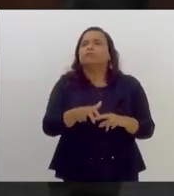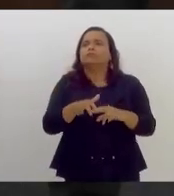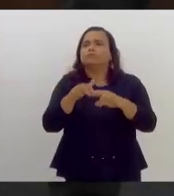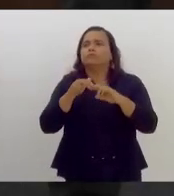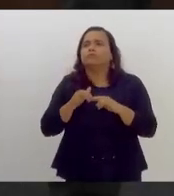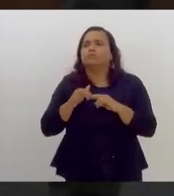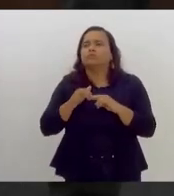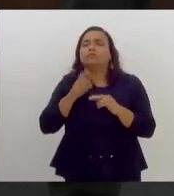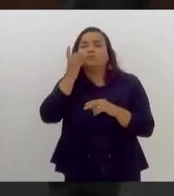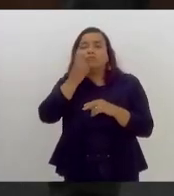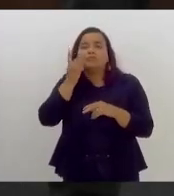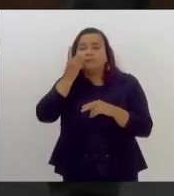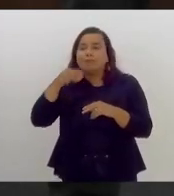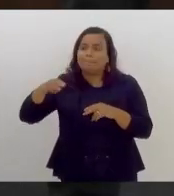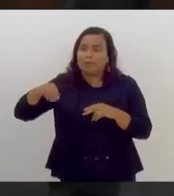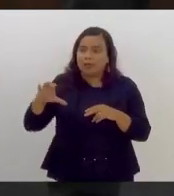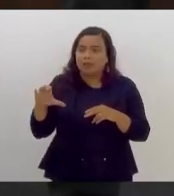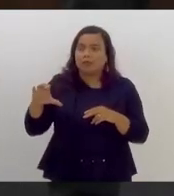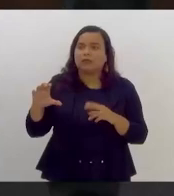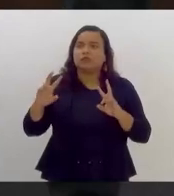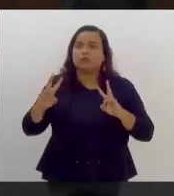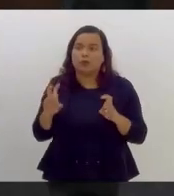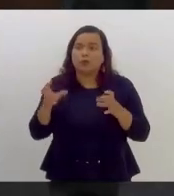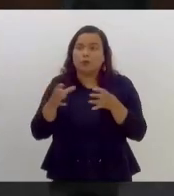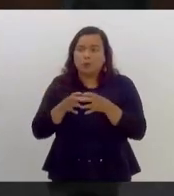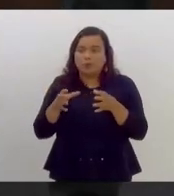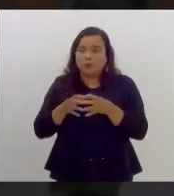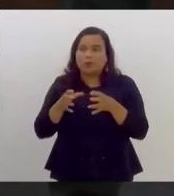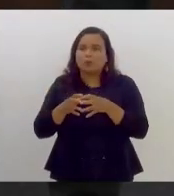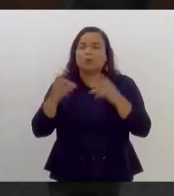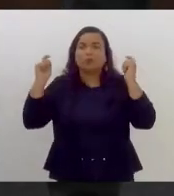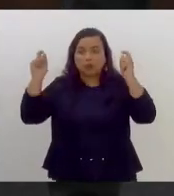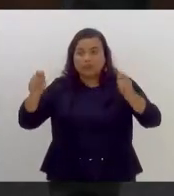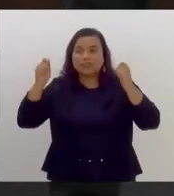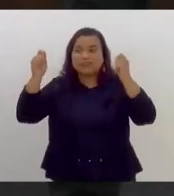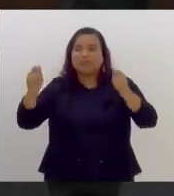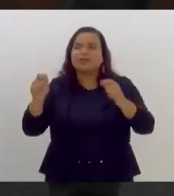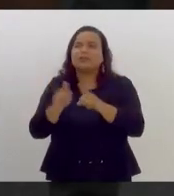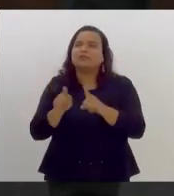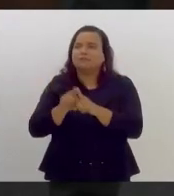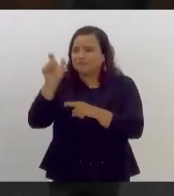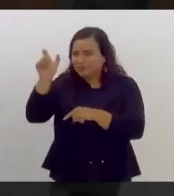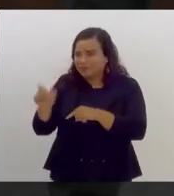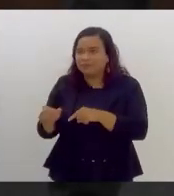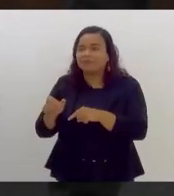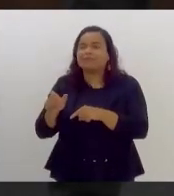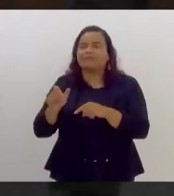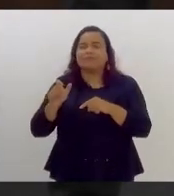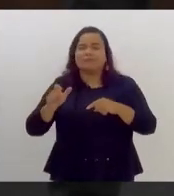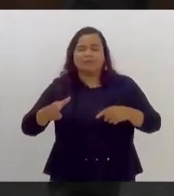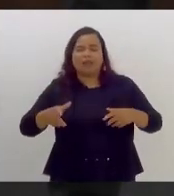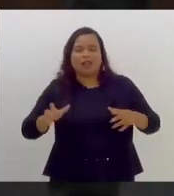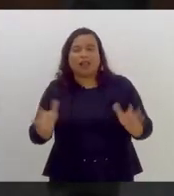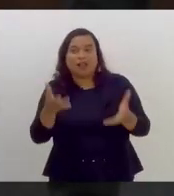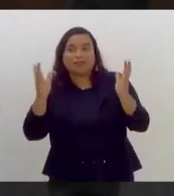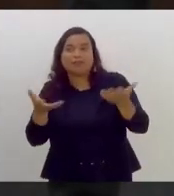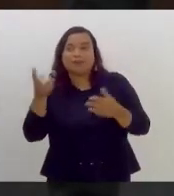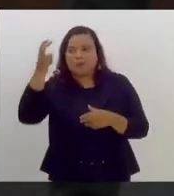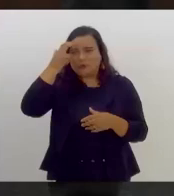o deputado Carlos Mick, na questão da torcida organizada, o senhor com os animadores culturais, mas, acima de tudo,